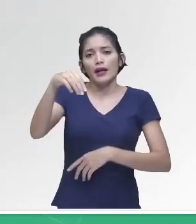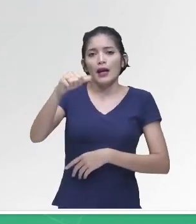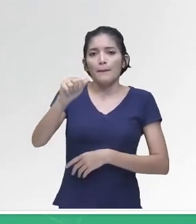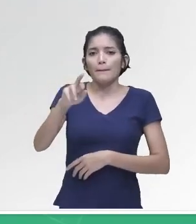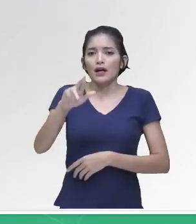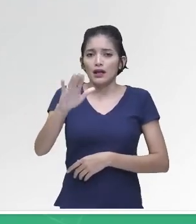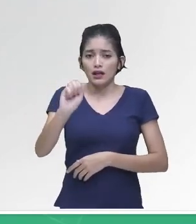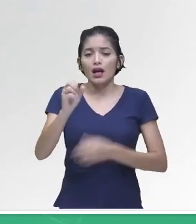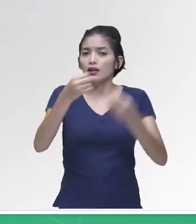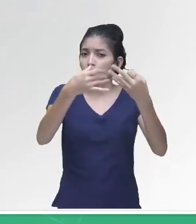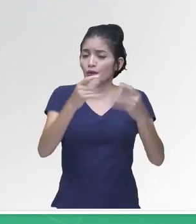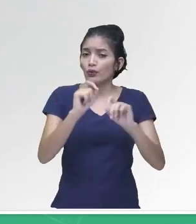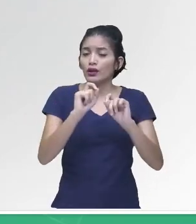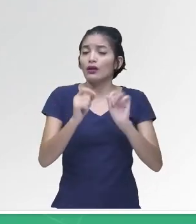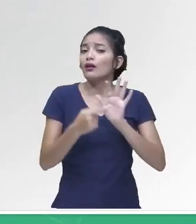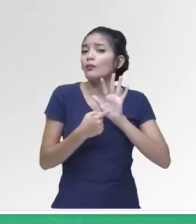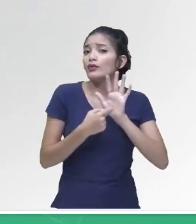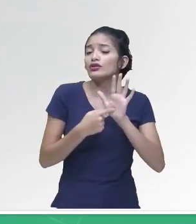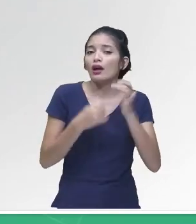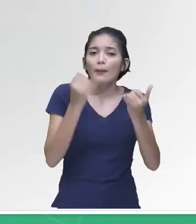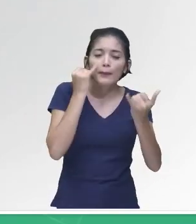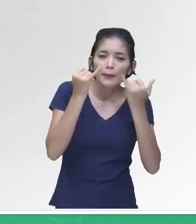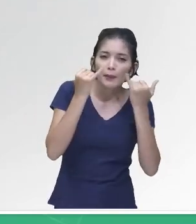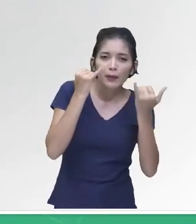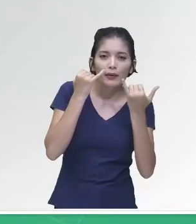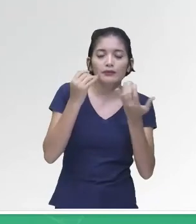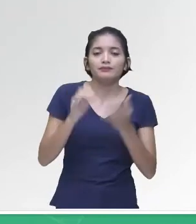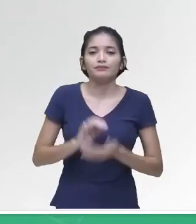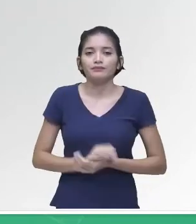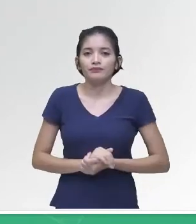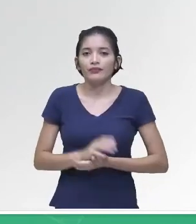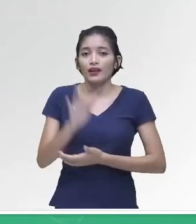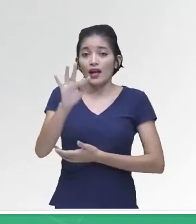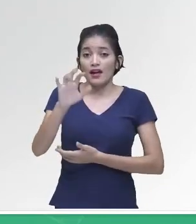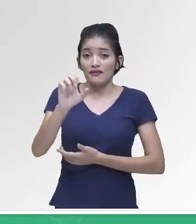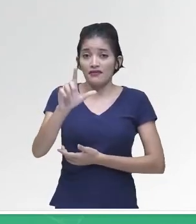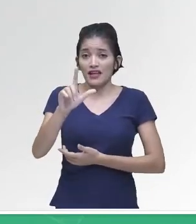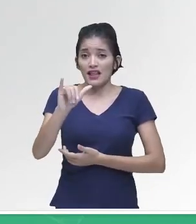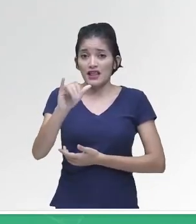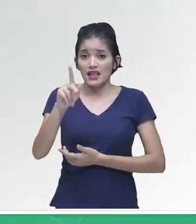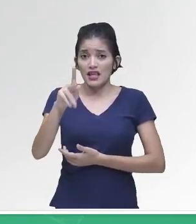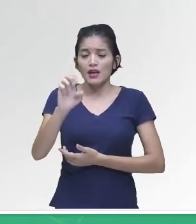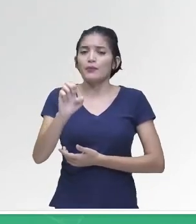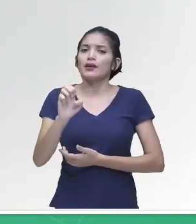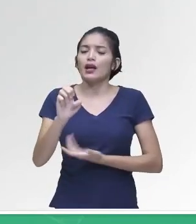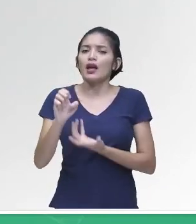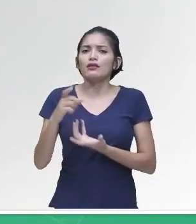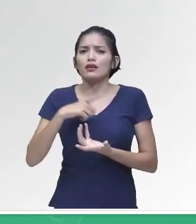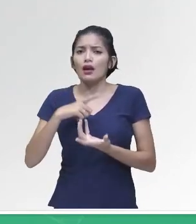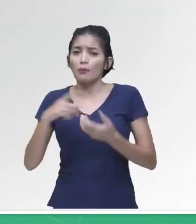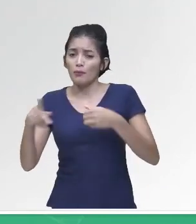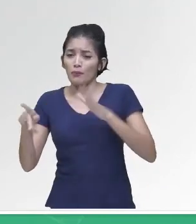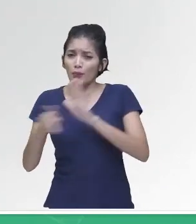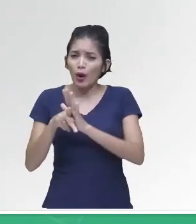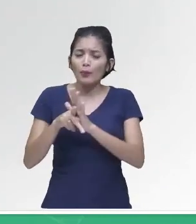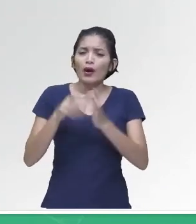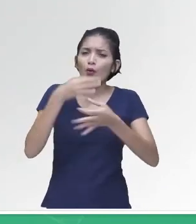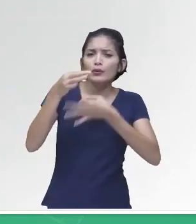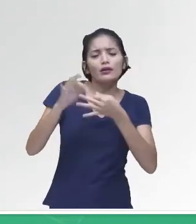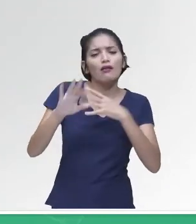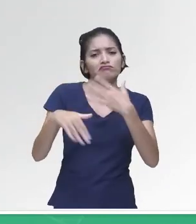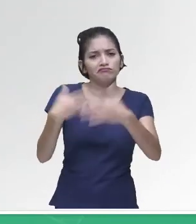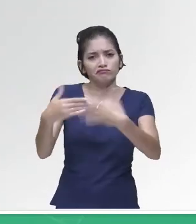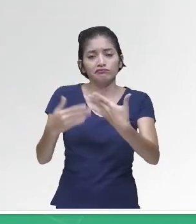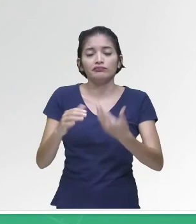para nós que é trazer informação. O Felipe disse que é defender uma opinião e assim por diante, né?